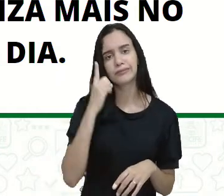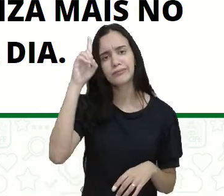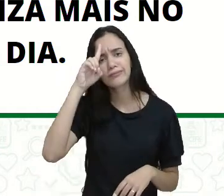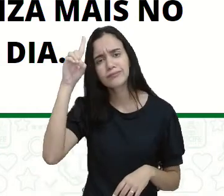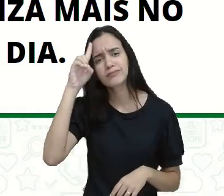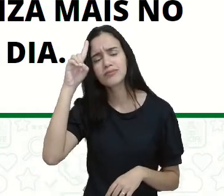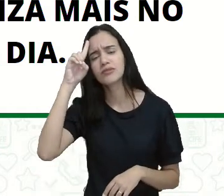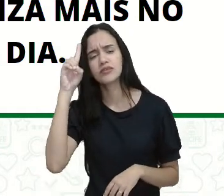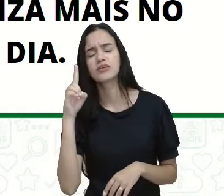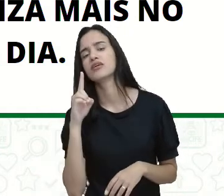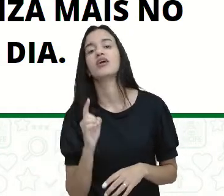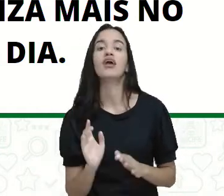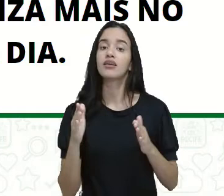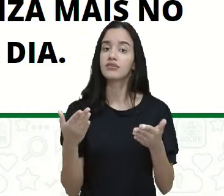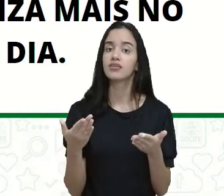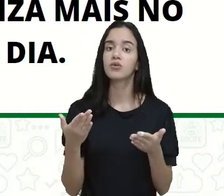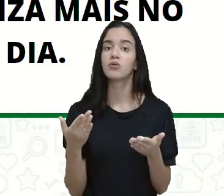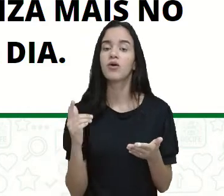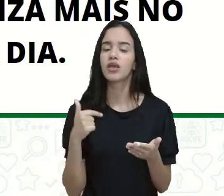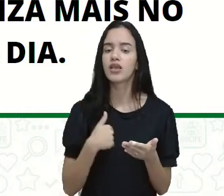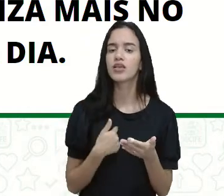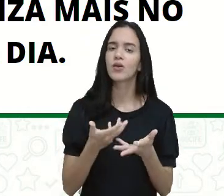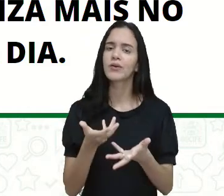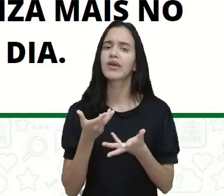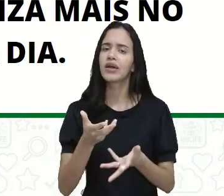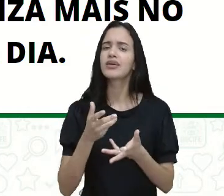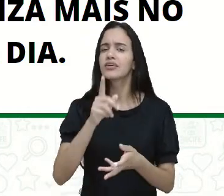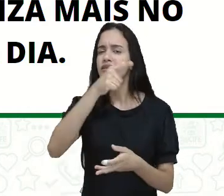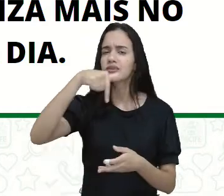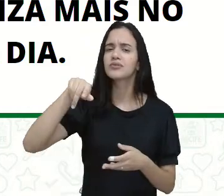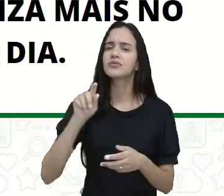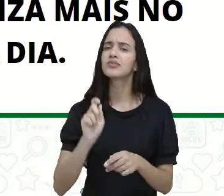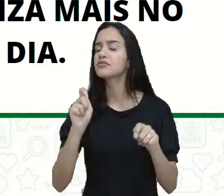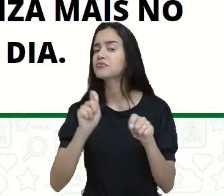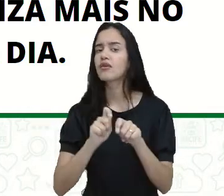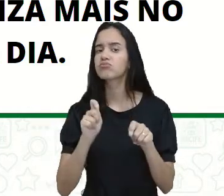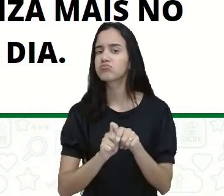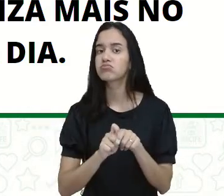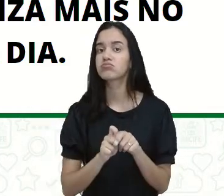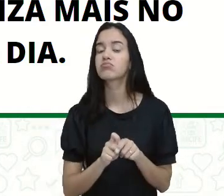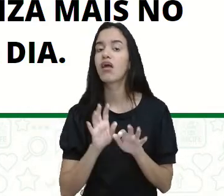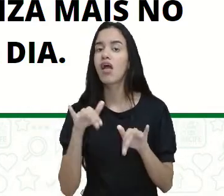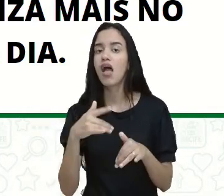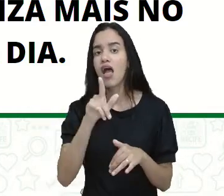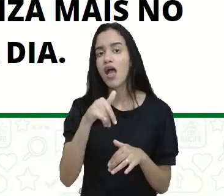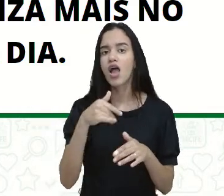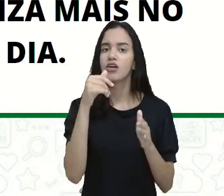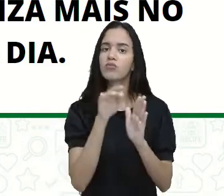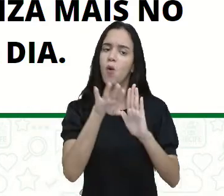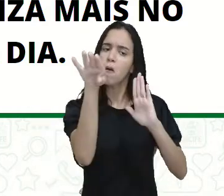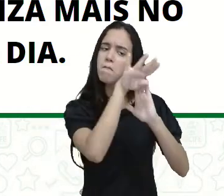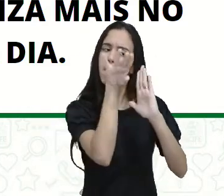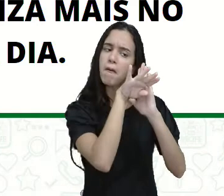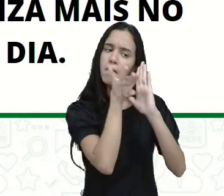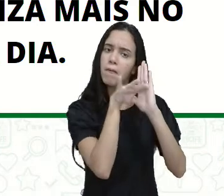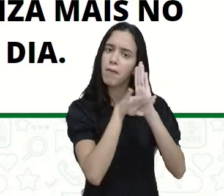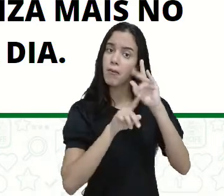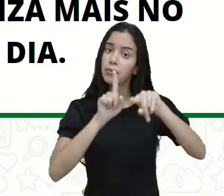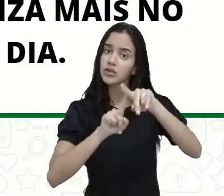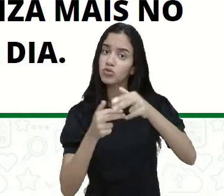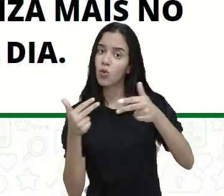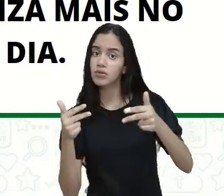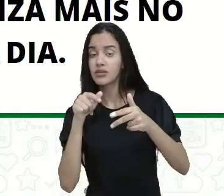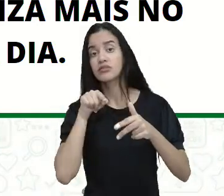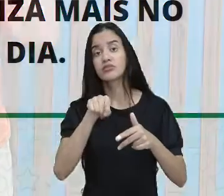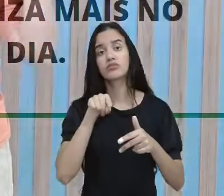cotidiano. Então, o que é que eu quero que vocês façam? Faça uma lista de objetos